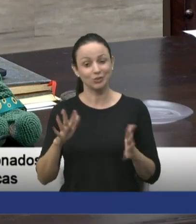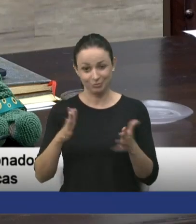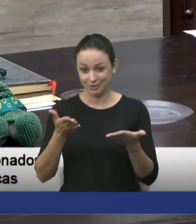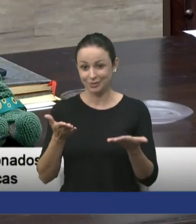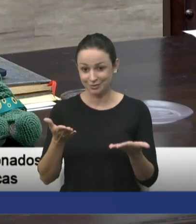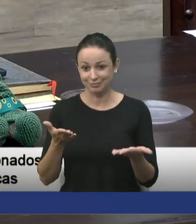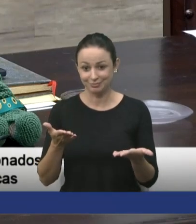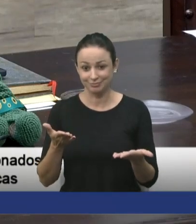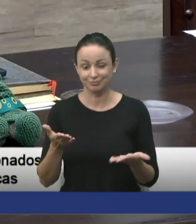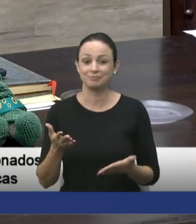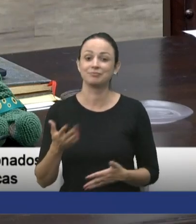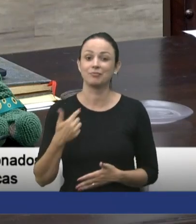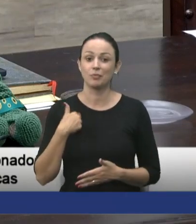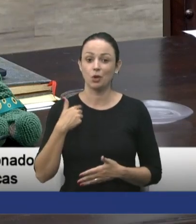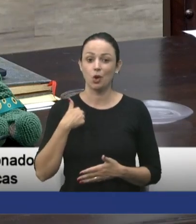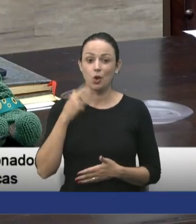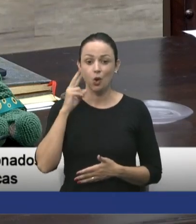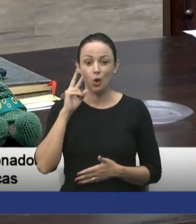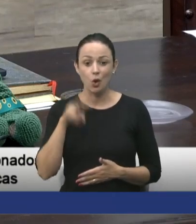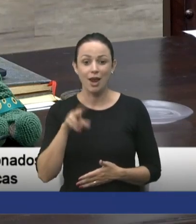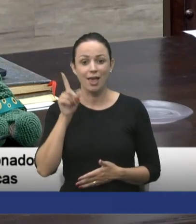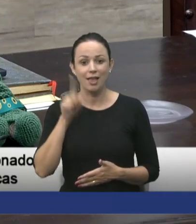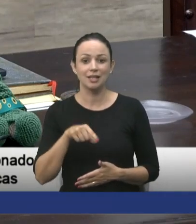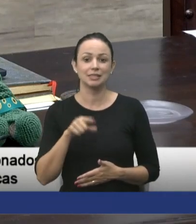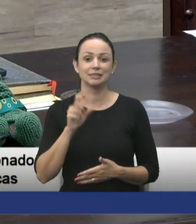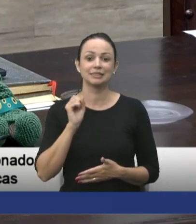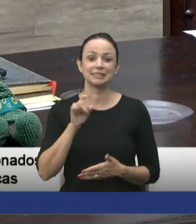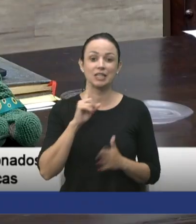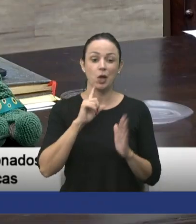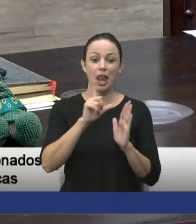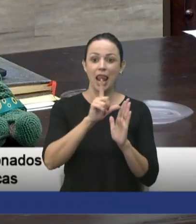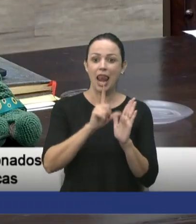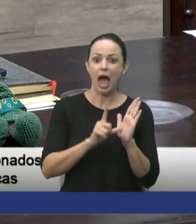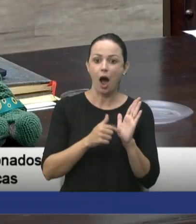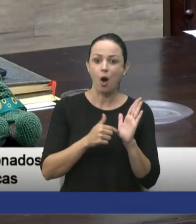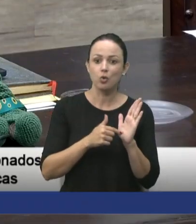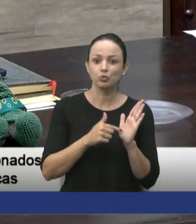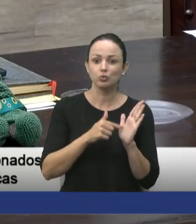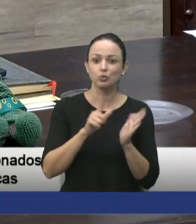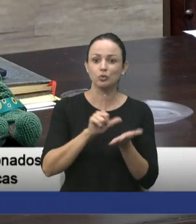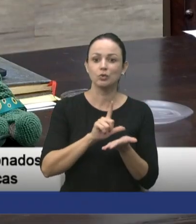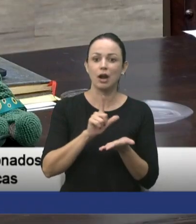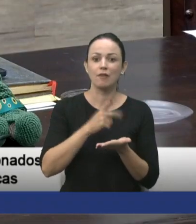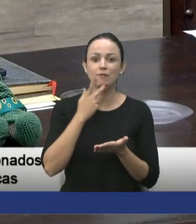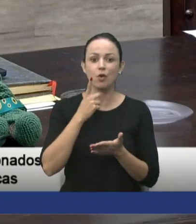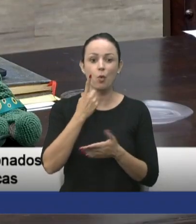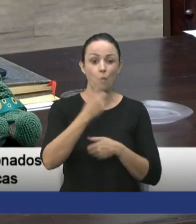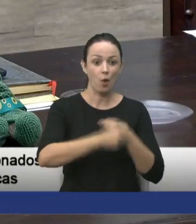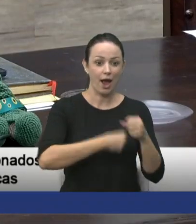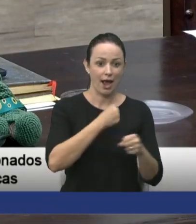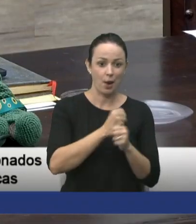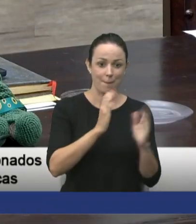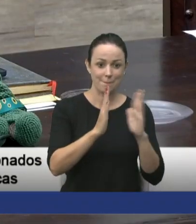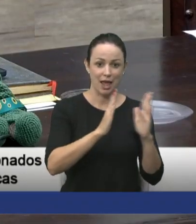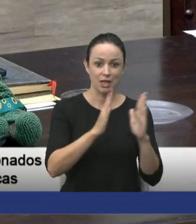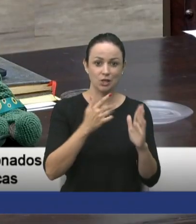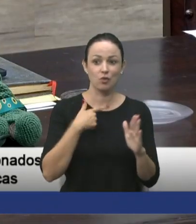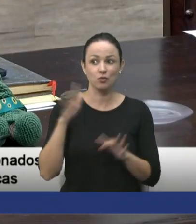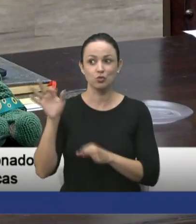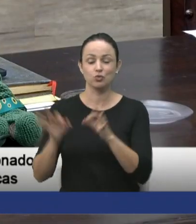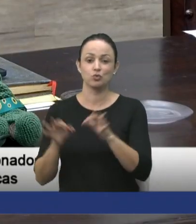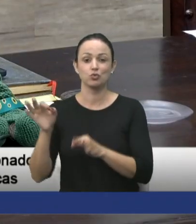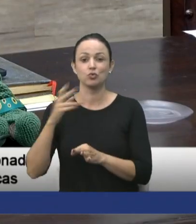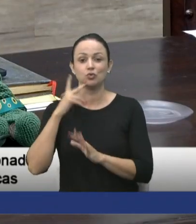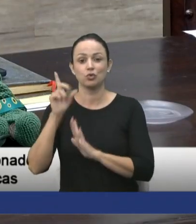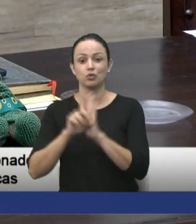Então, para mim, quando eu olhei isso, né? E se o laudo vem, que ele vale por 1 ano, a hora que a gente vai na justiça buscar um direito, o juiz vai falar,